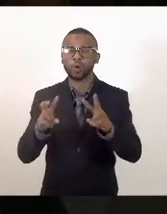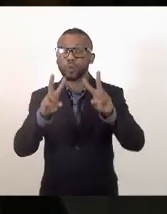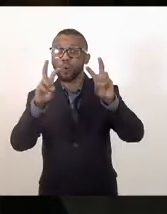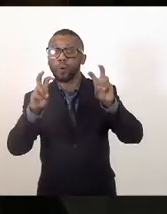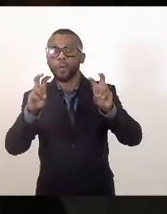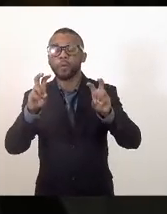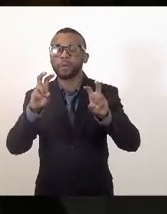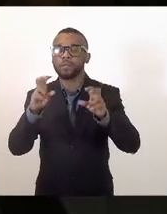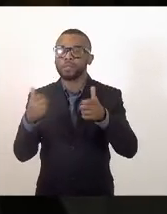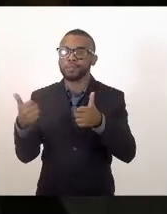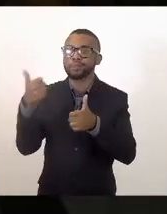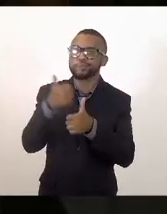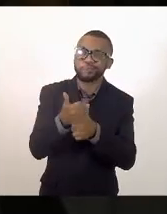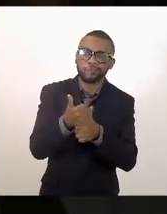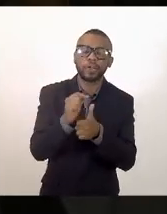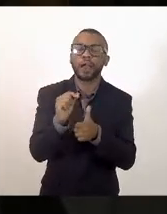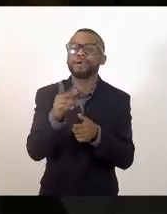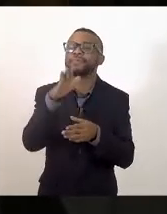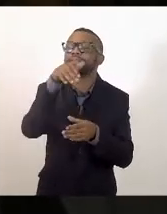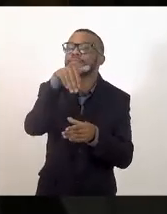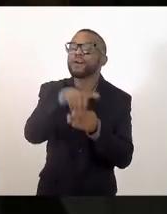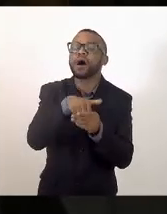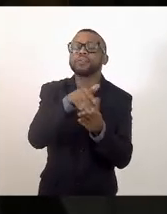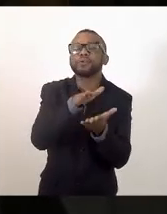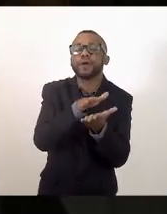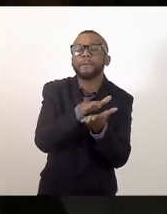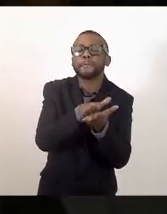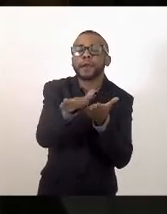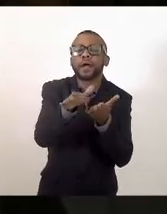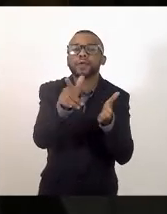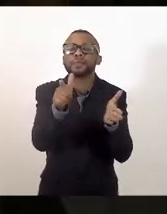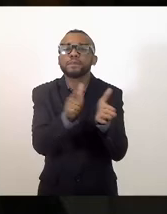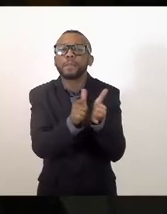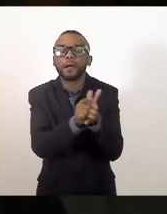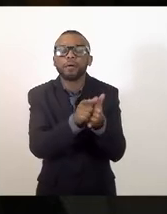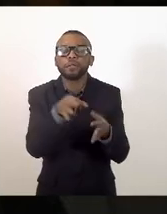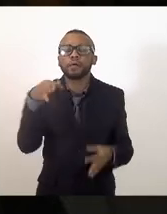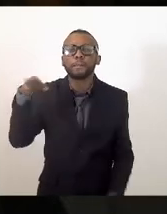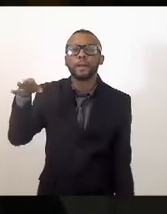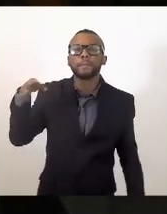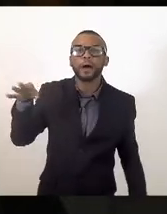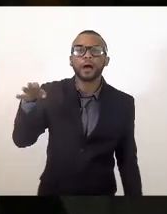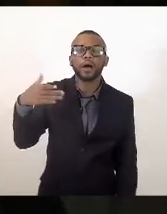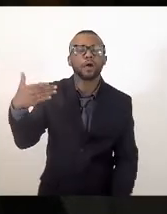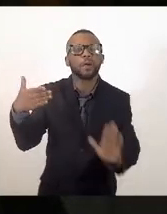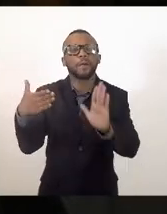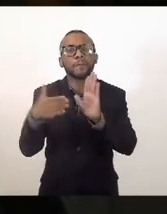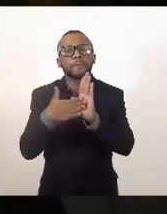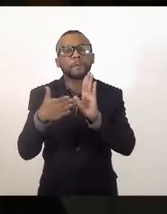pauta foi voto impresso. Voto impresso, como pauta